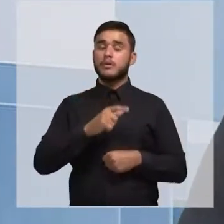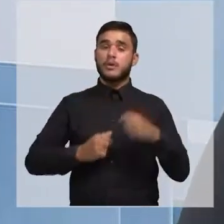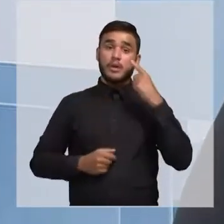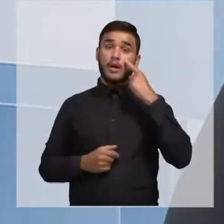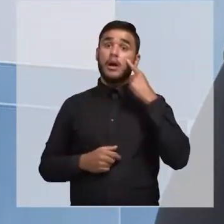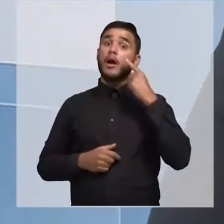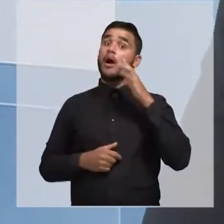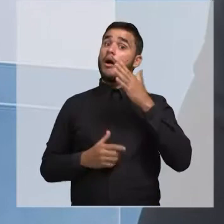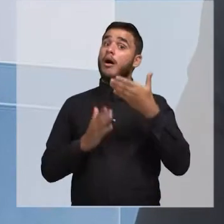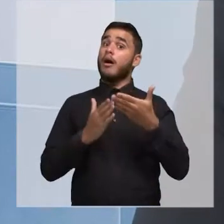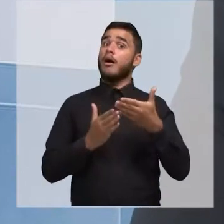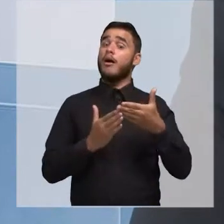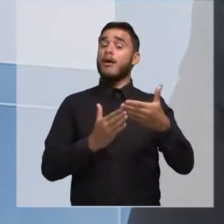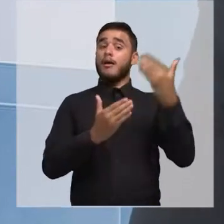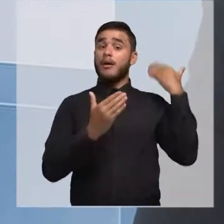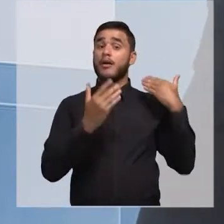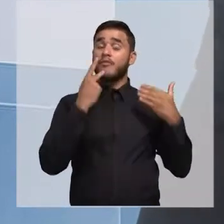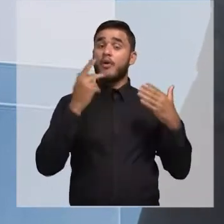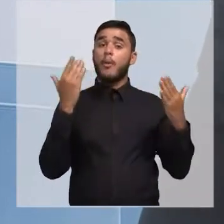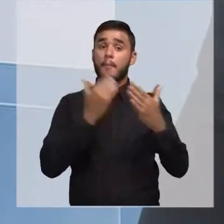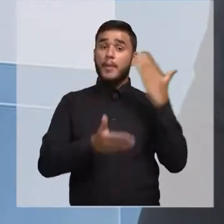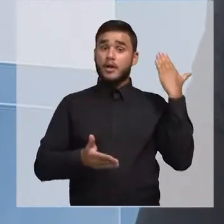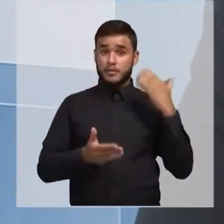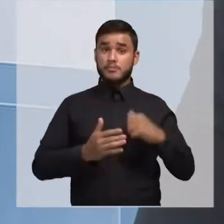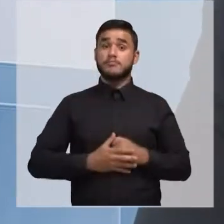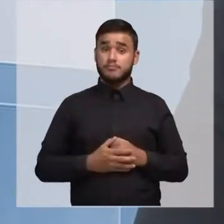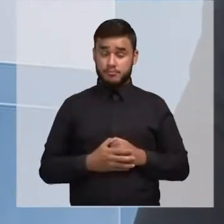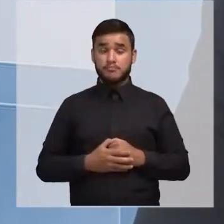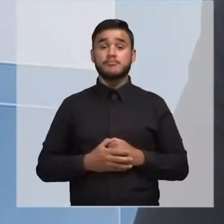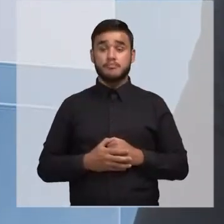chefe. Perdeu a anterior.